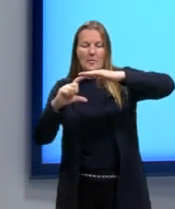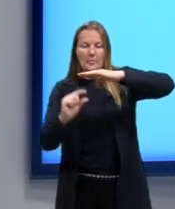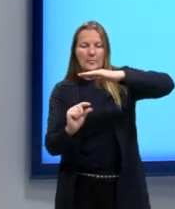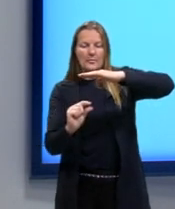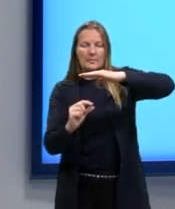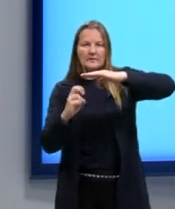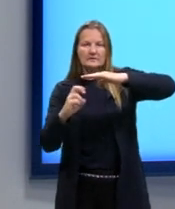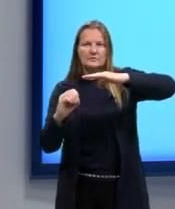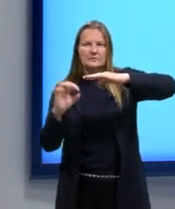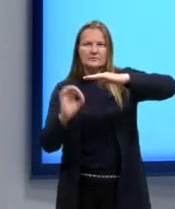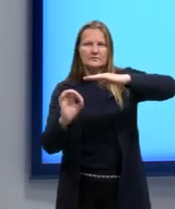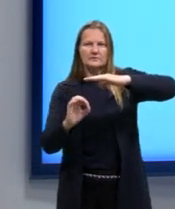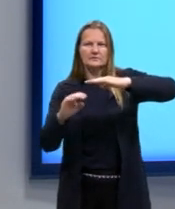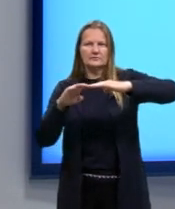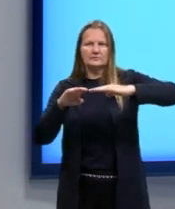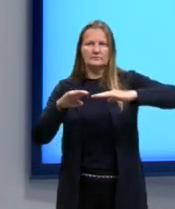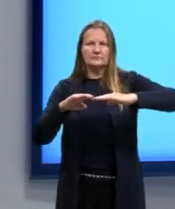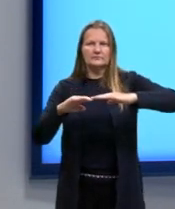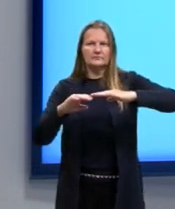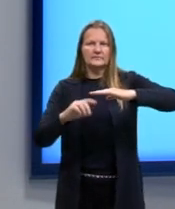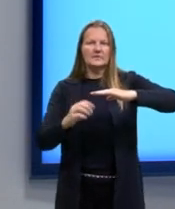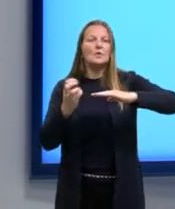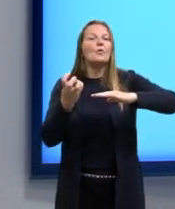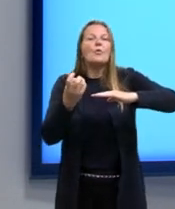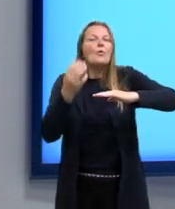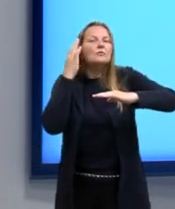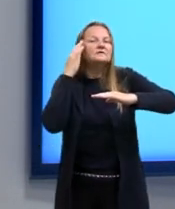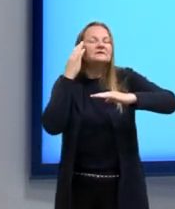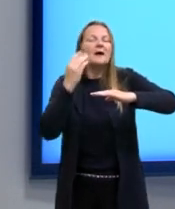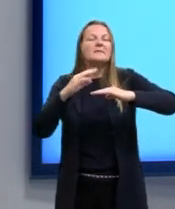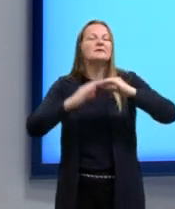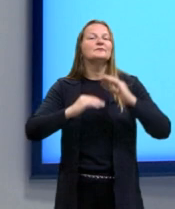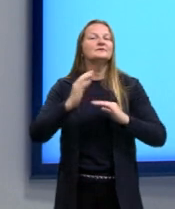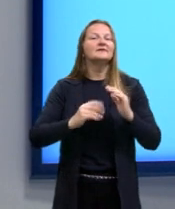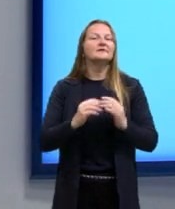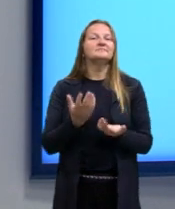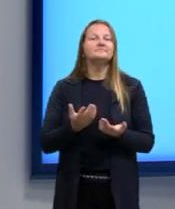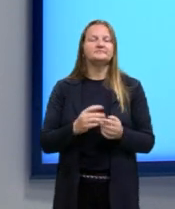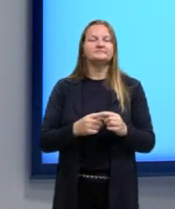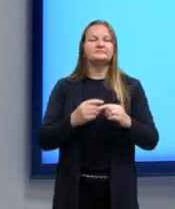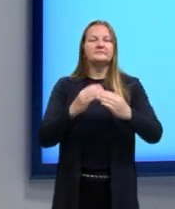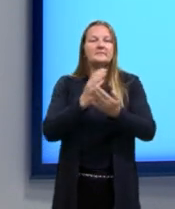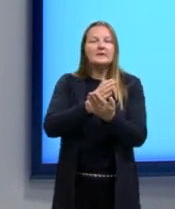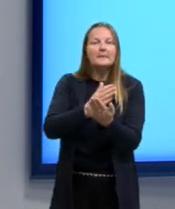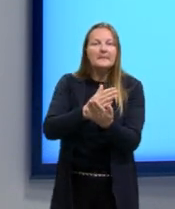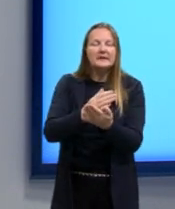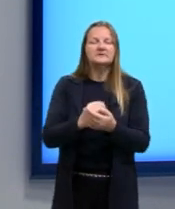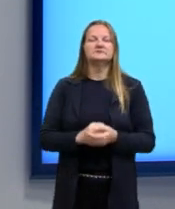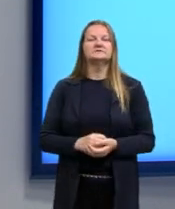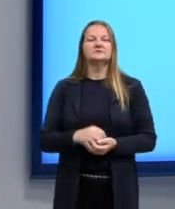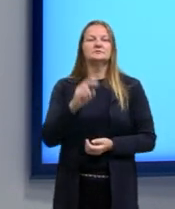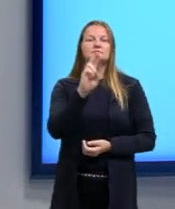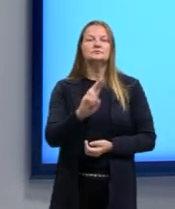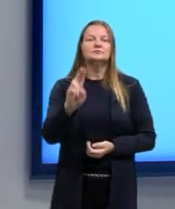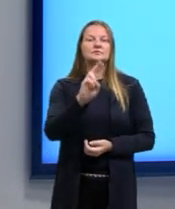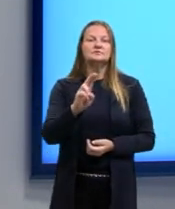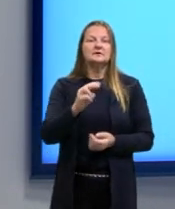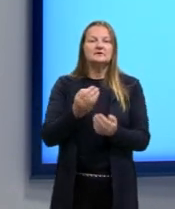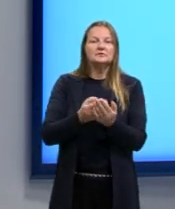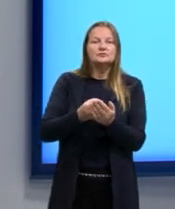menor agora quando que nós podemos aplicar então a média ela é usada para